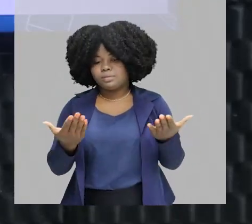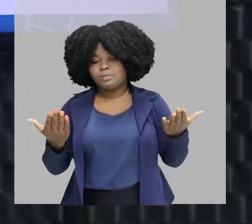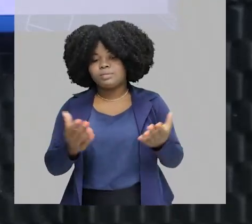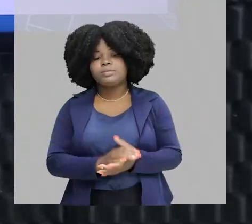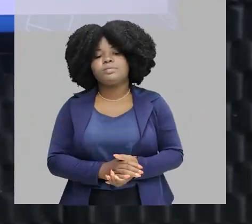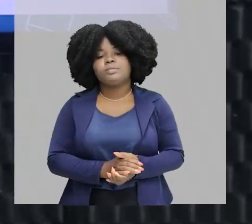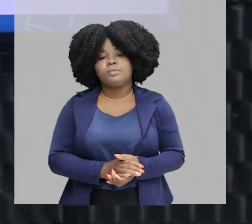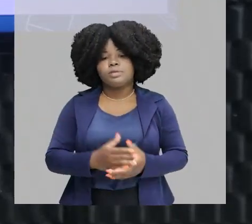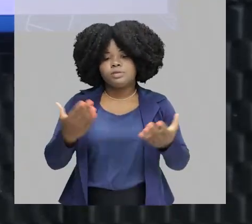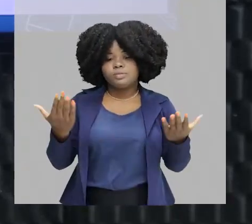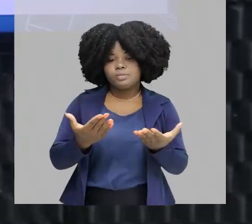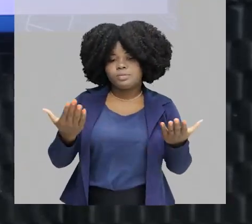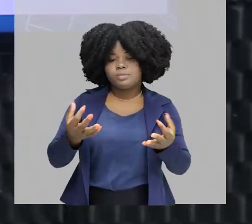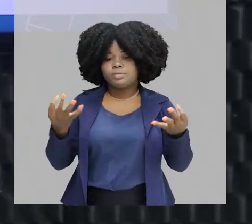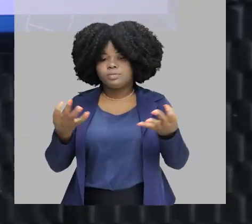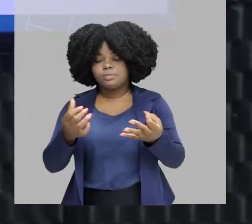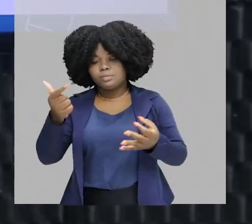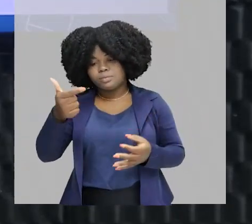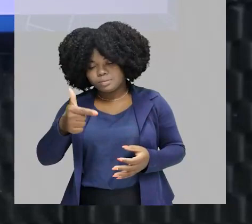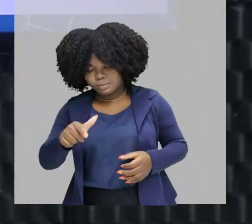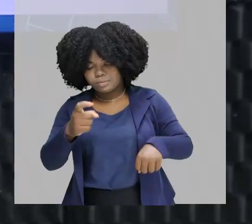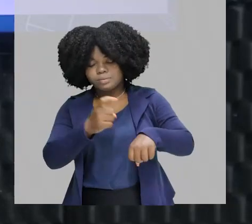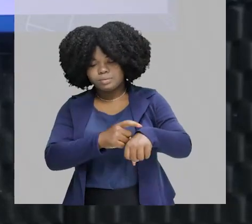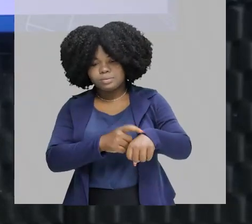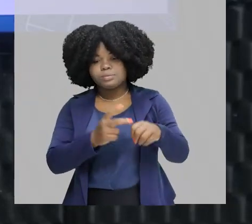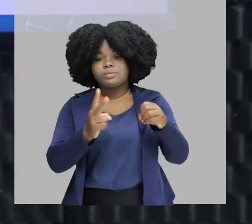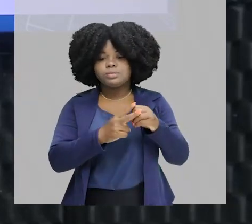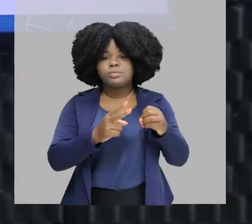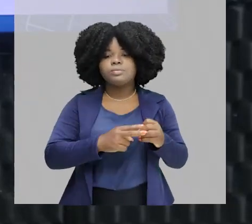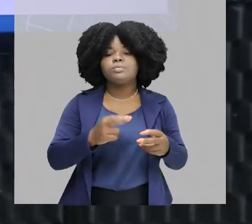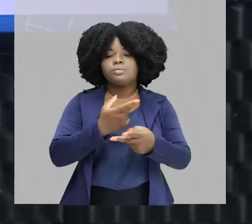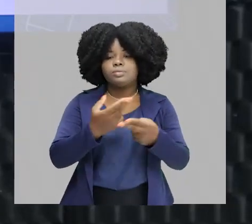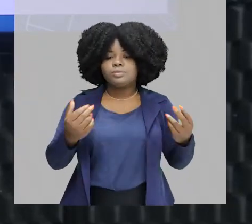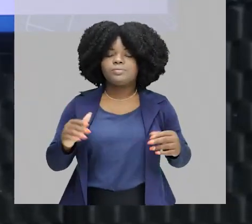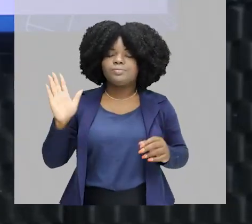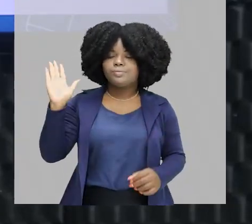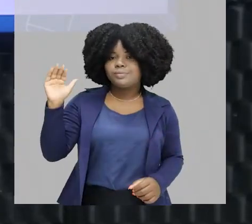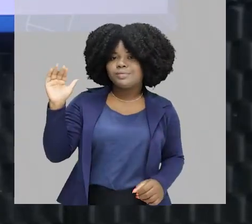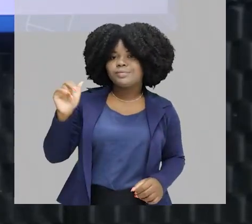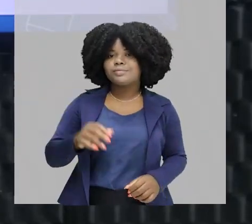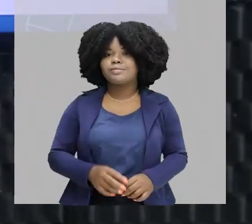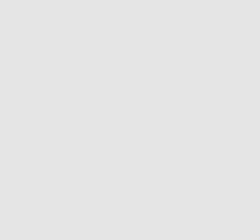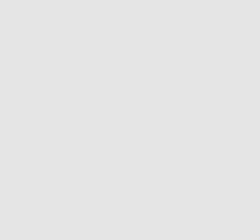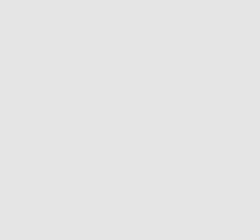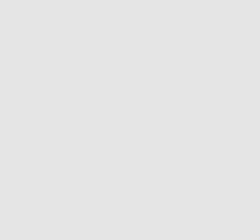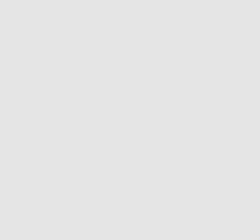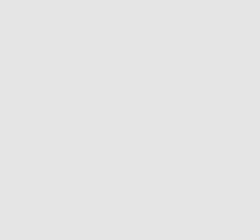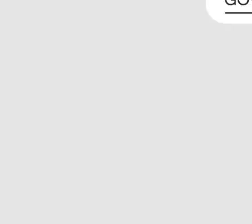tratamos de Present Perfect Continuous, que é um tempo verbal composto. Até a próxima e bye bye!